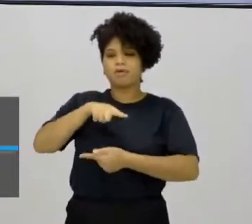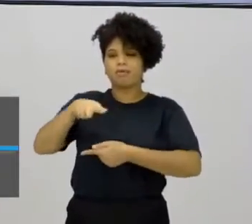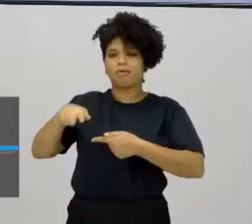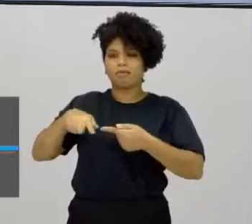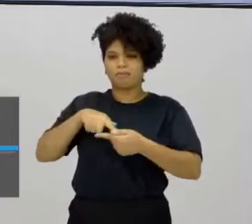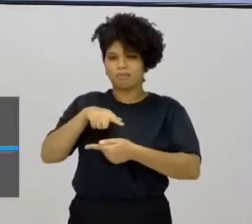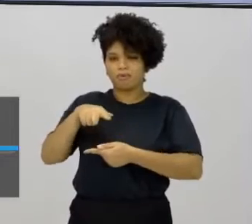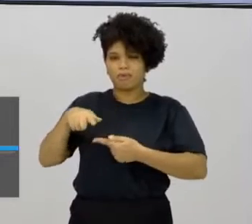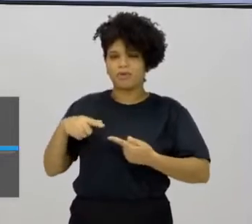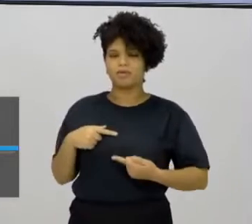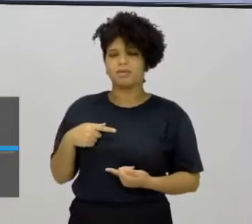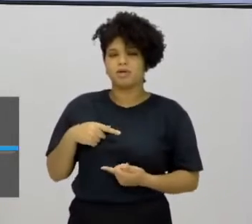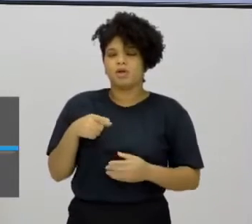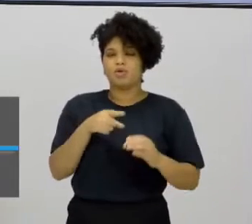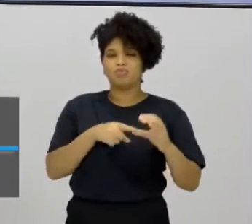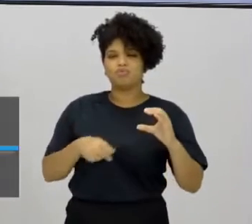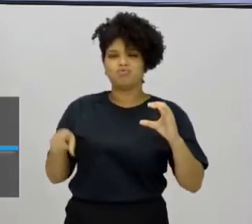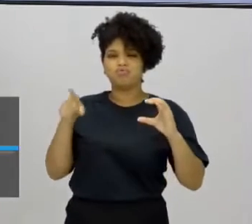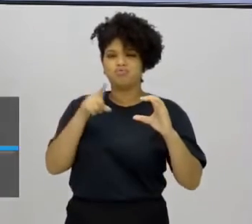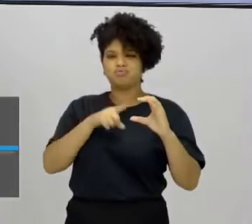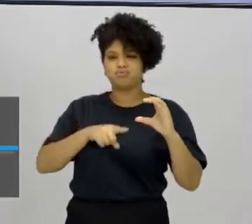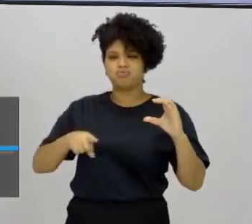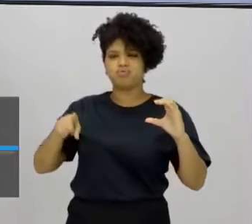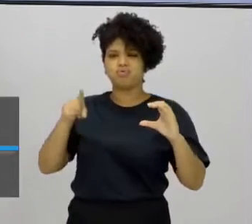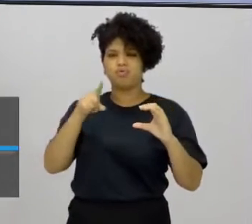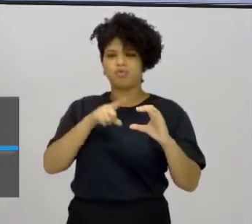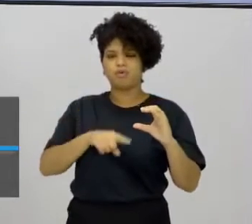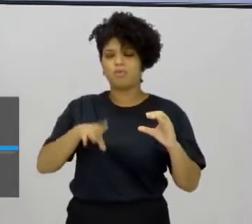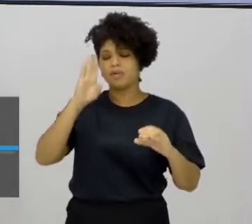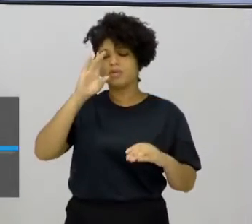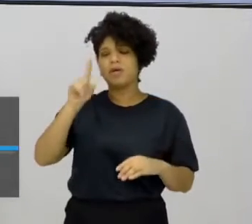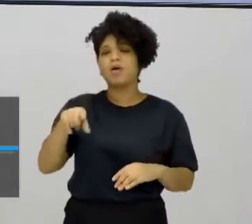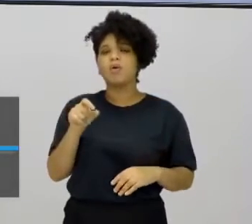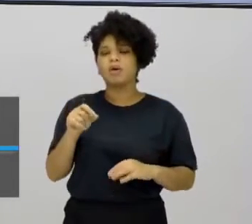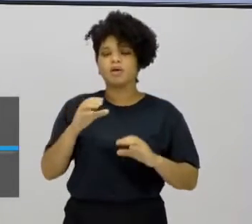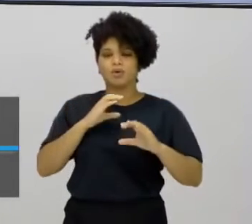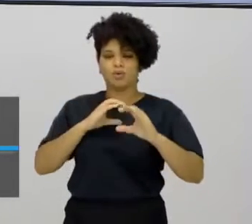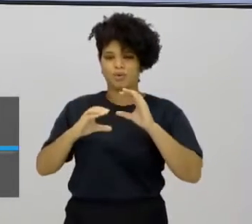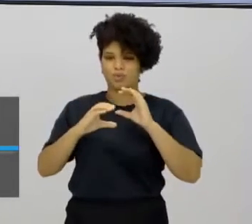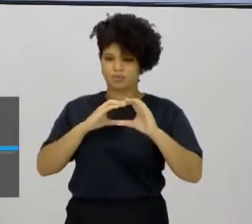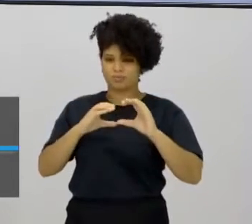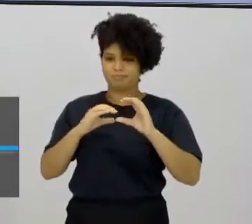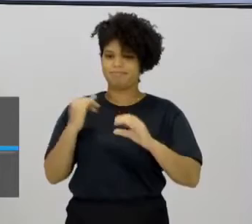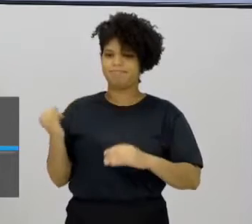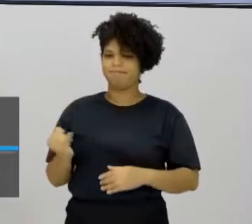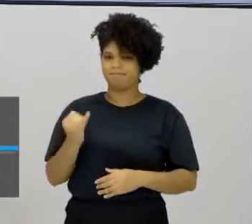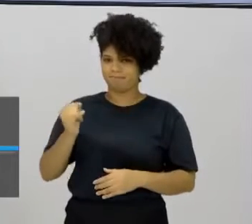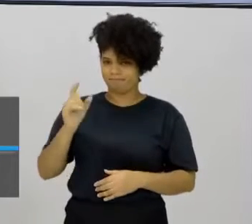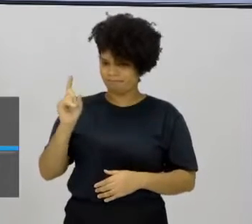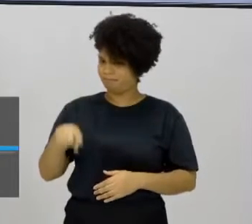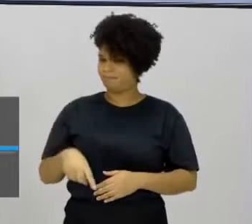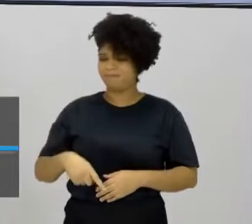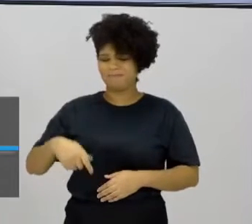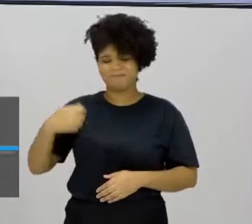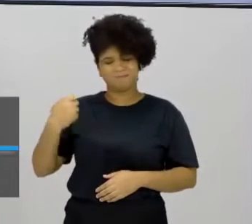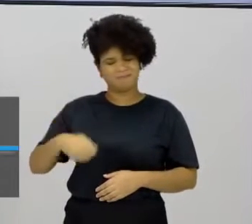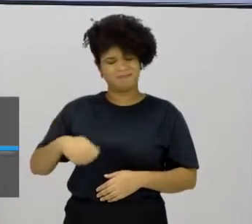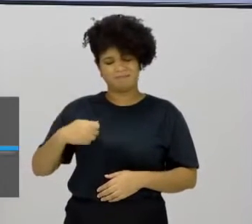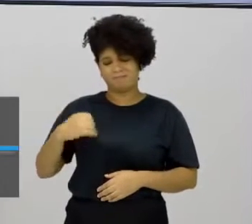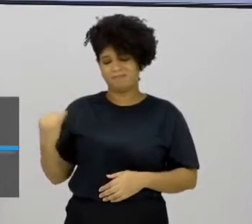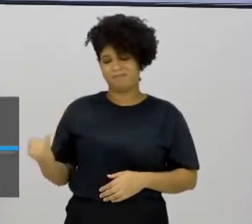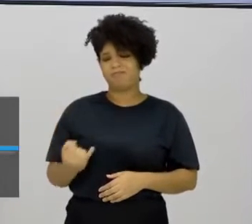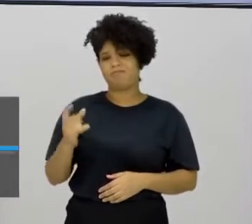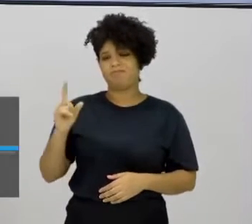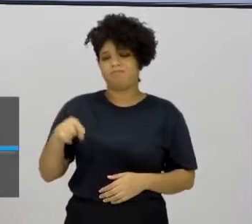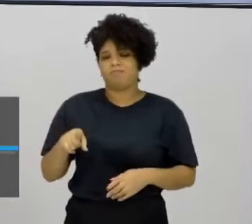né, os fluxos mais importantes que nós temos é o fluxo de comunicação, né, que ele é imprescindível, né?